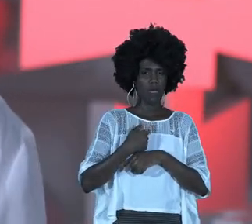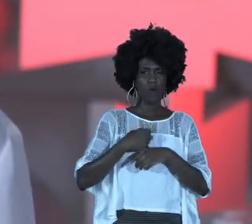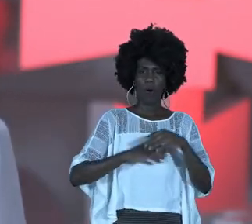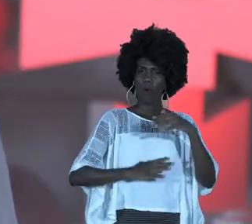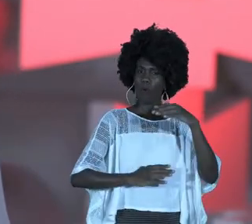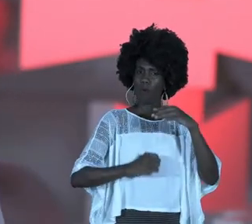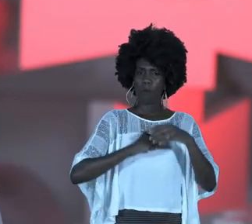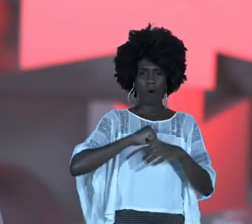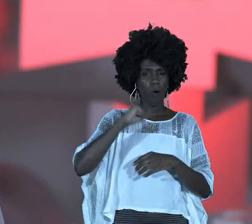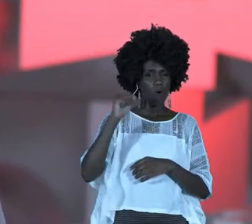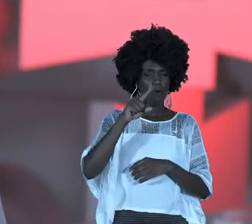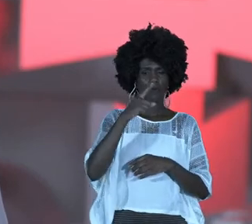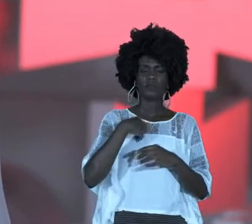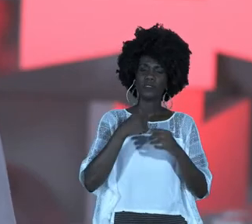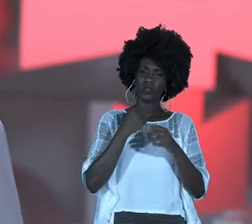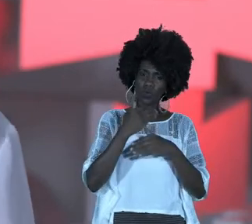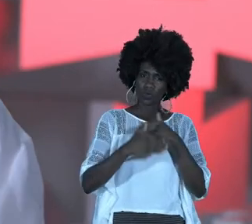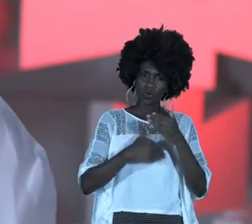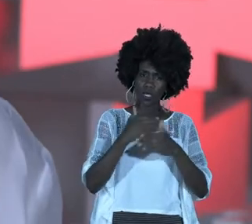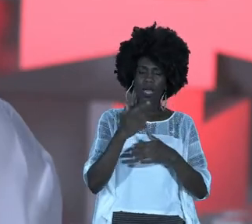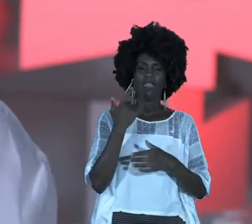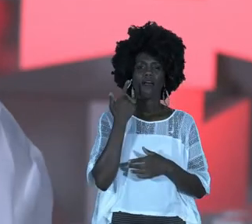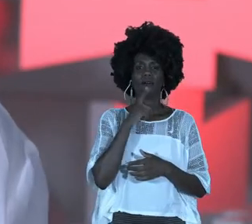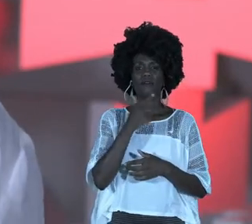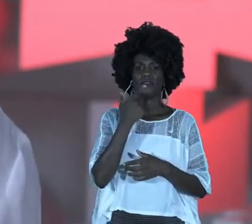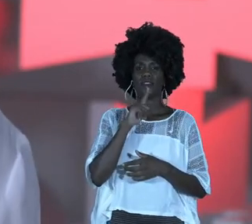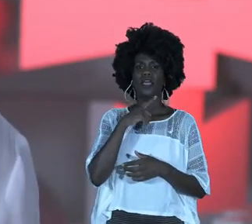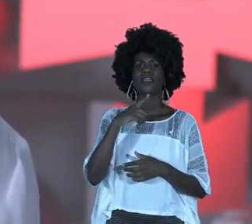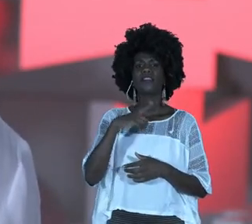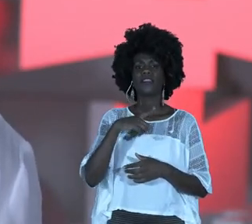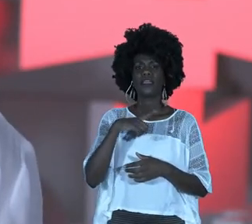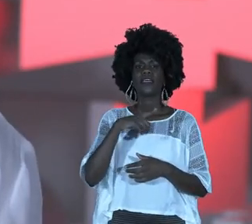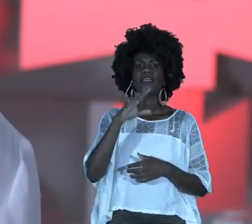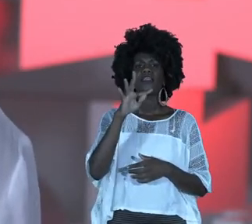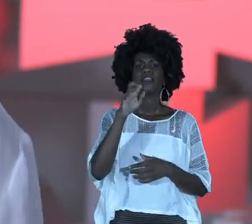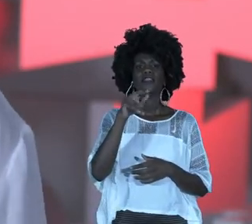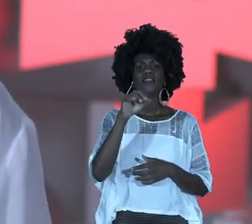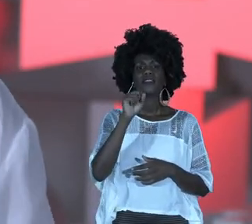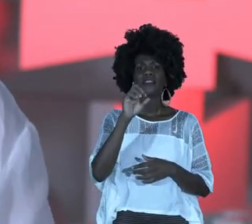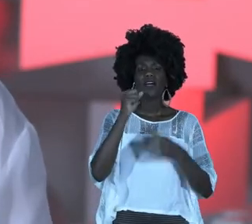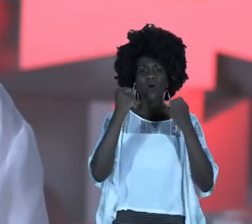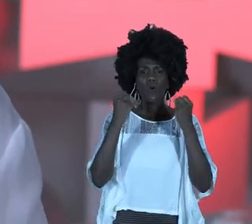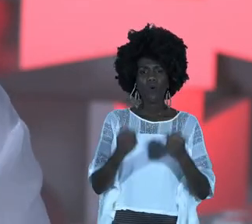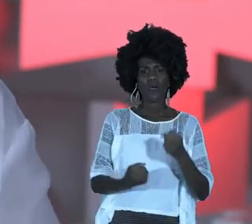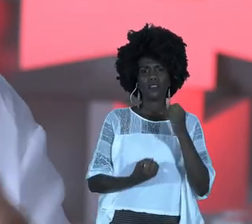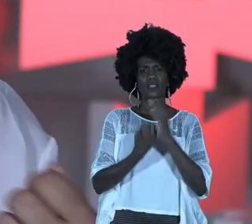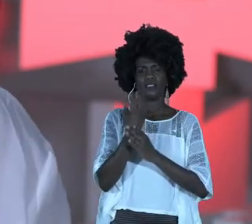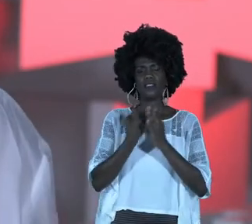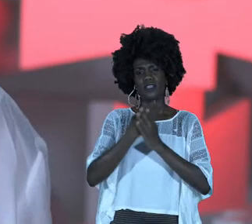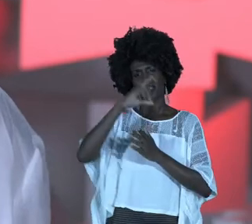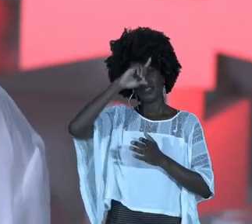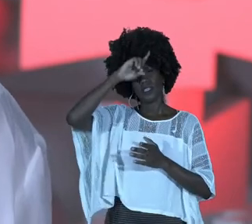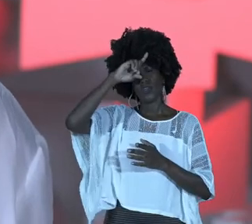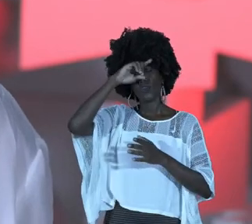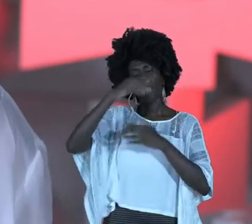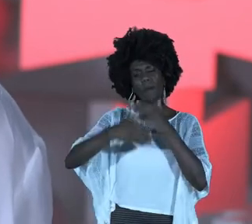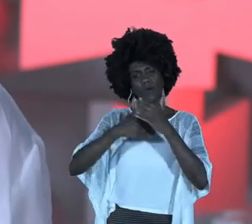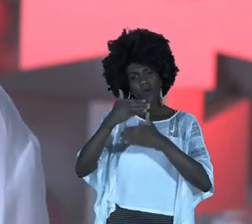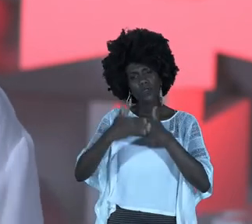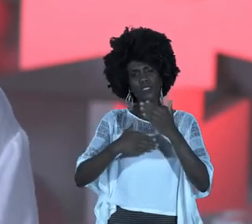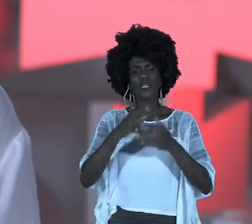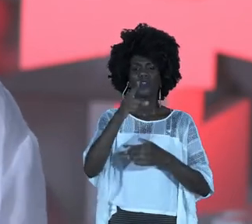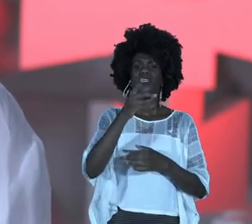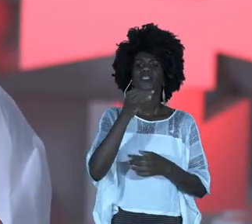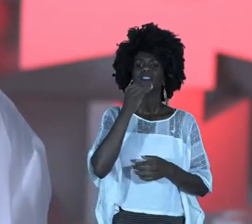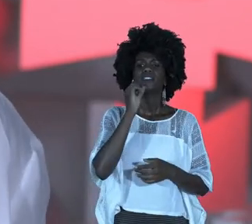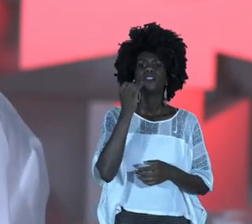sendo construída, ela consegue manter a tensão dessa criação, desse processo criativo. Então,